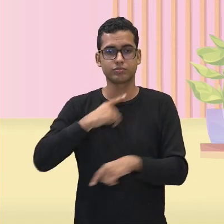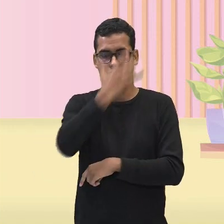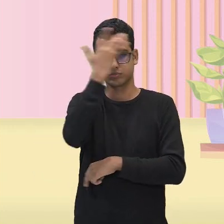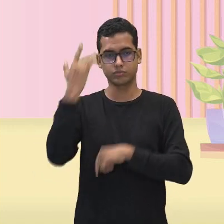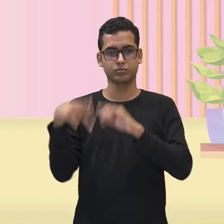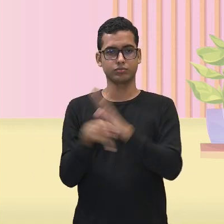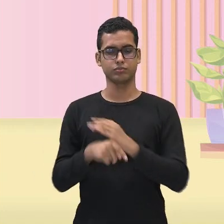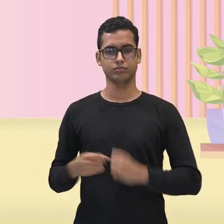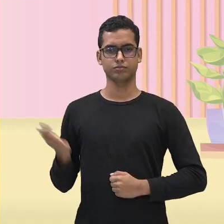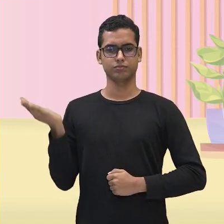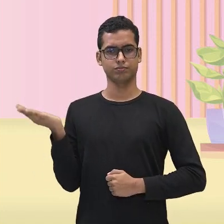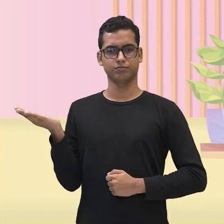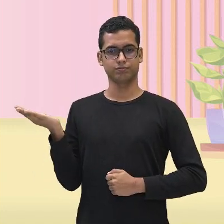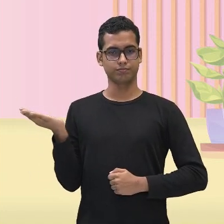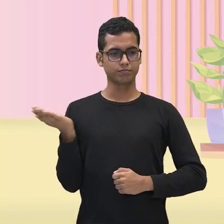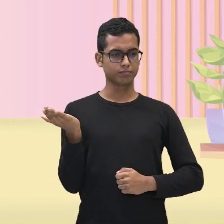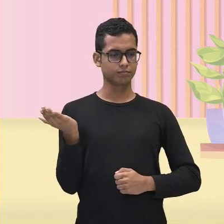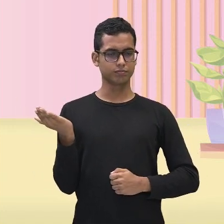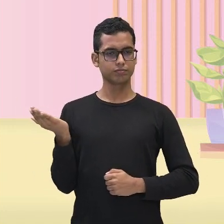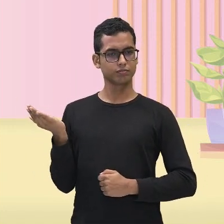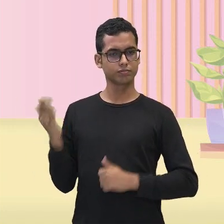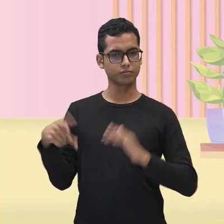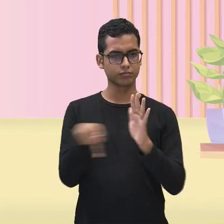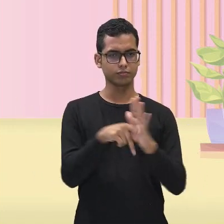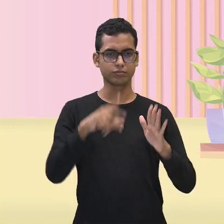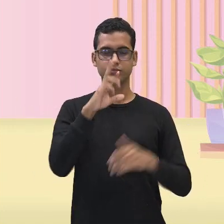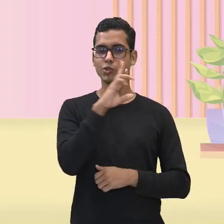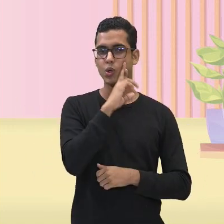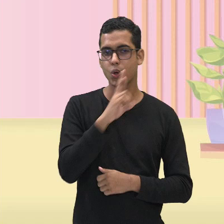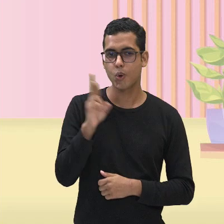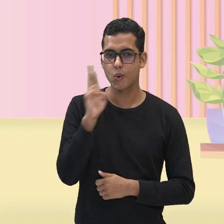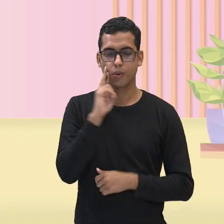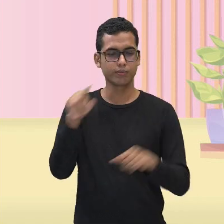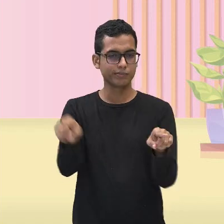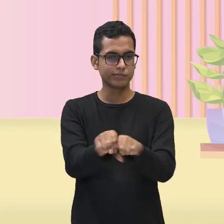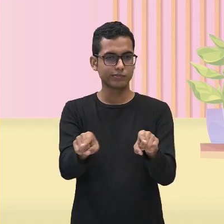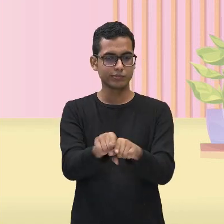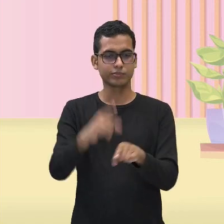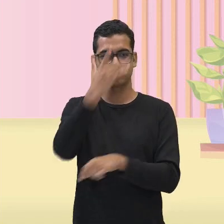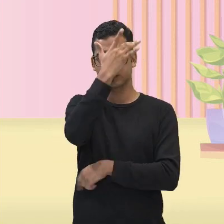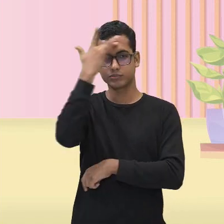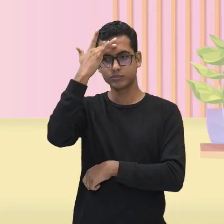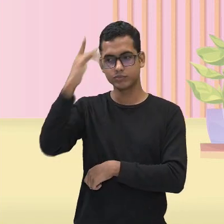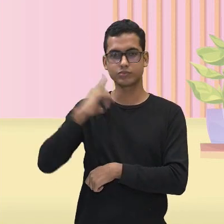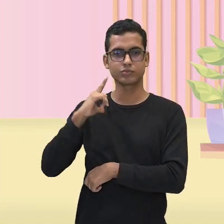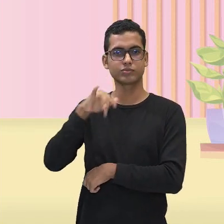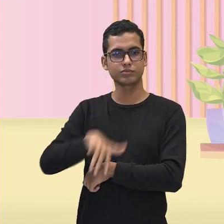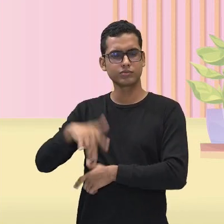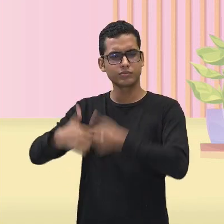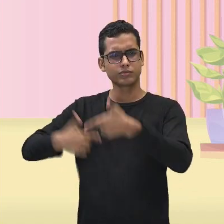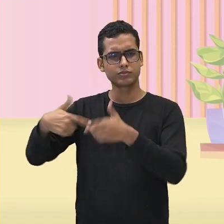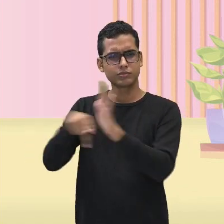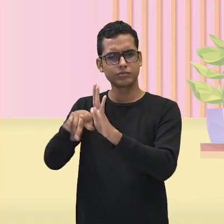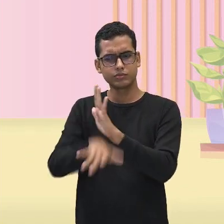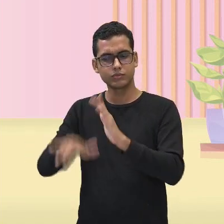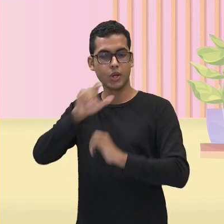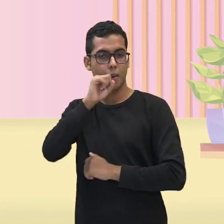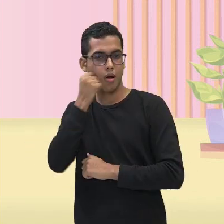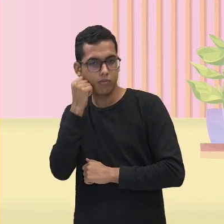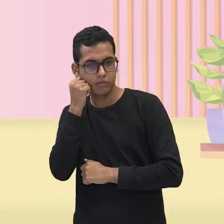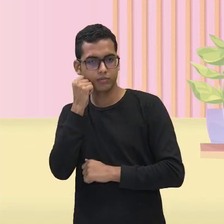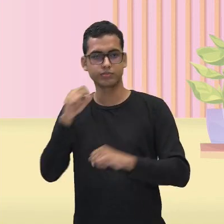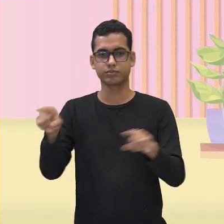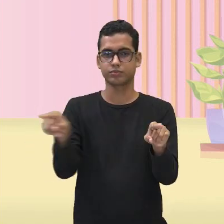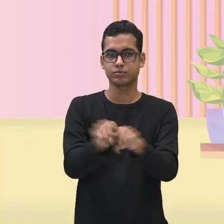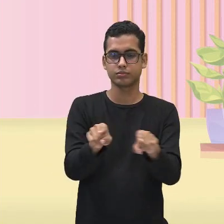nos restaurantes. Panadeiro, a pessoa que faz o pão para a gente comer no café da manhã, no lanche da tarde. Ele